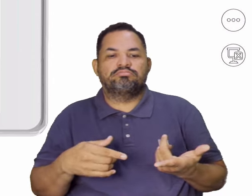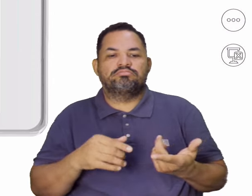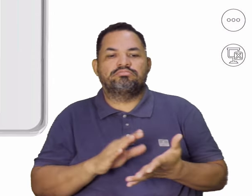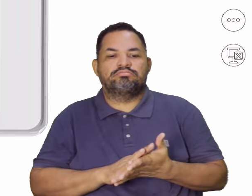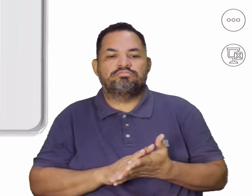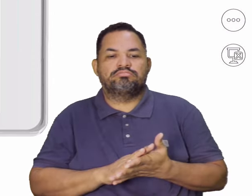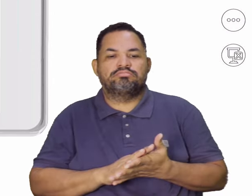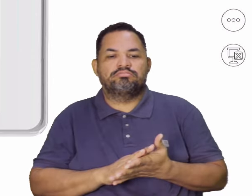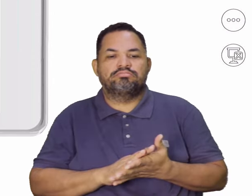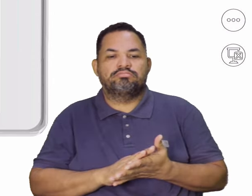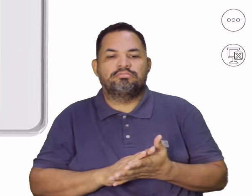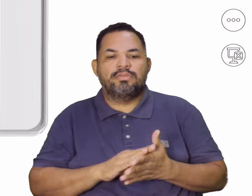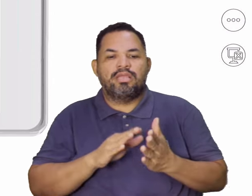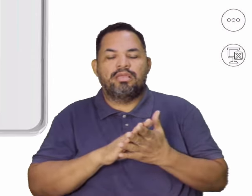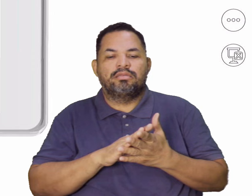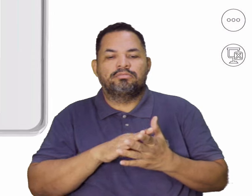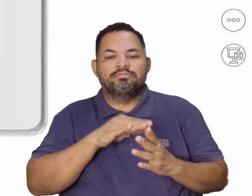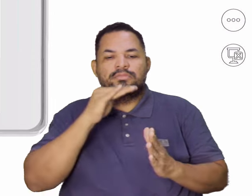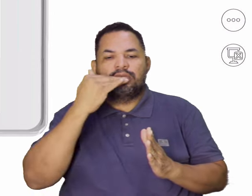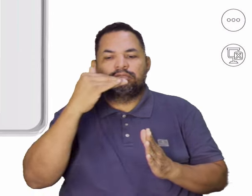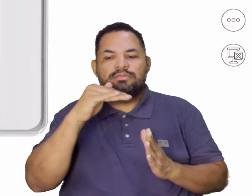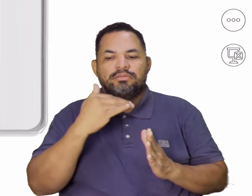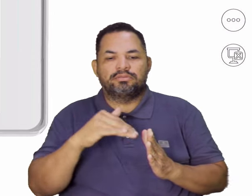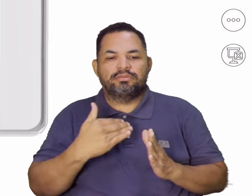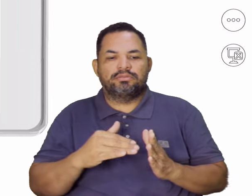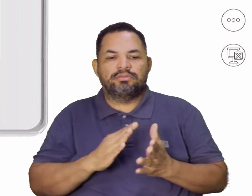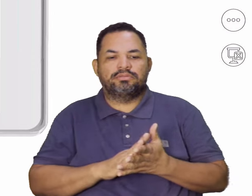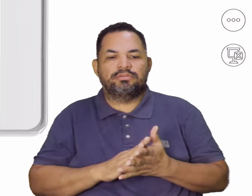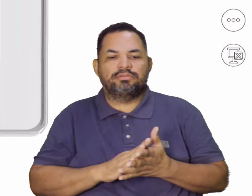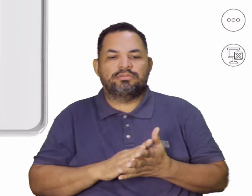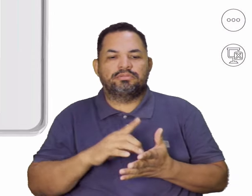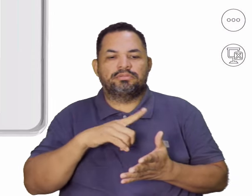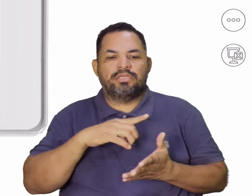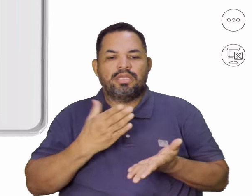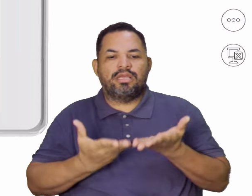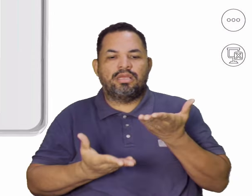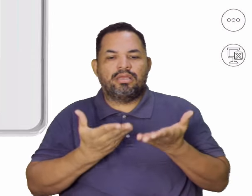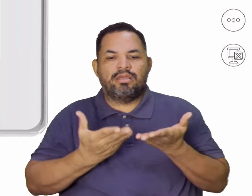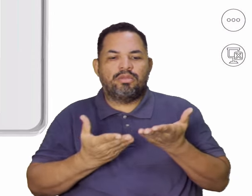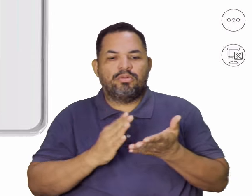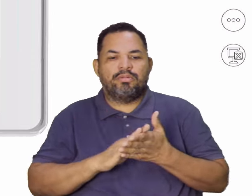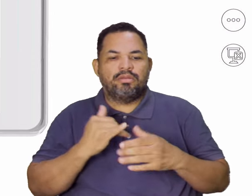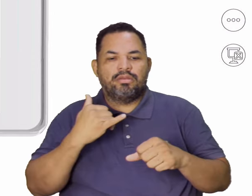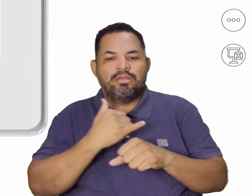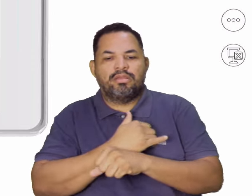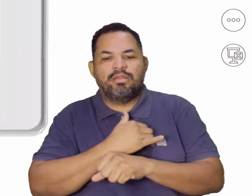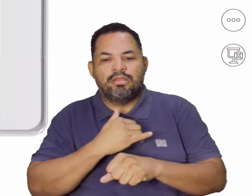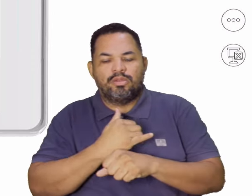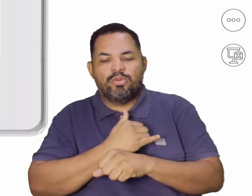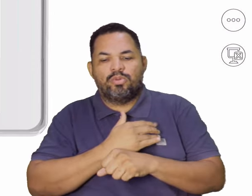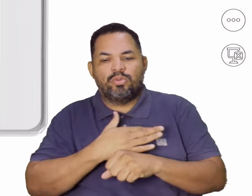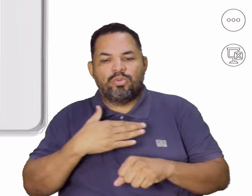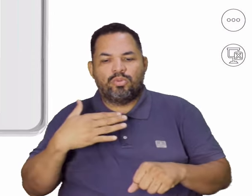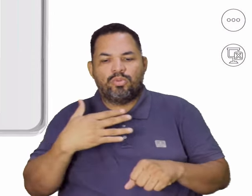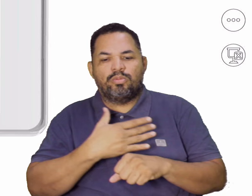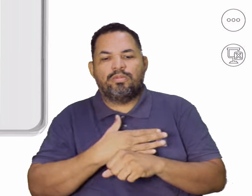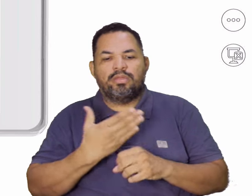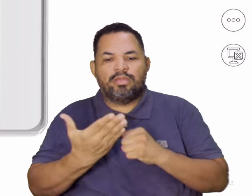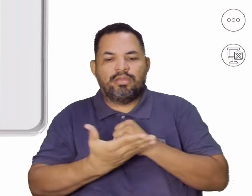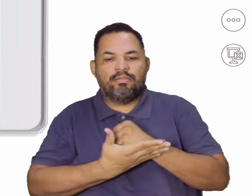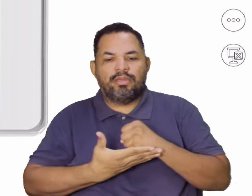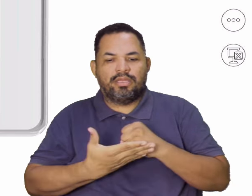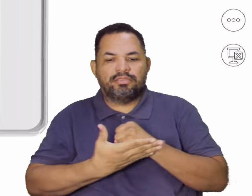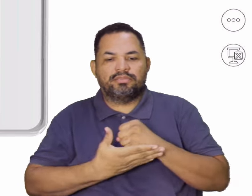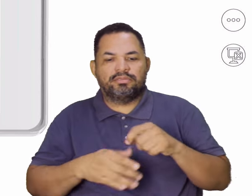as escalas de PH e Pooh constante de equilíbrio do ácido constante de equilíbrio da